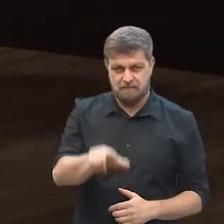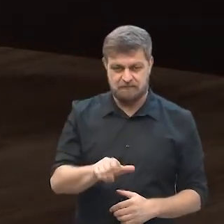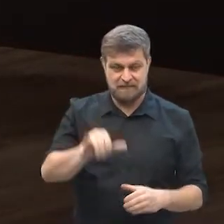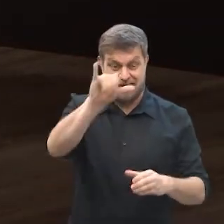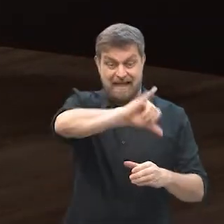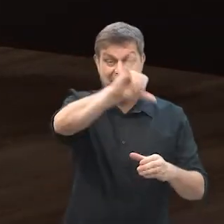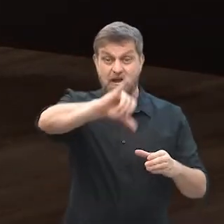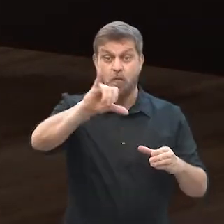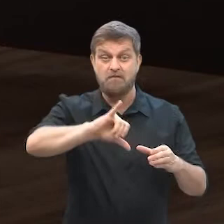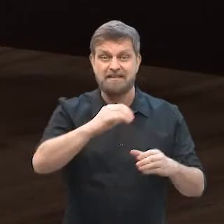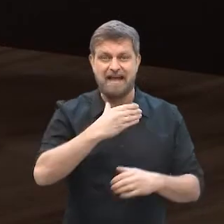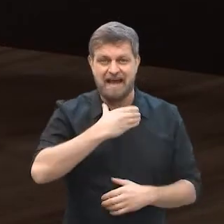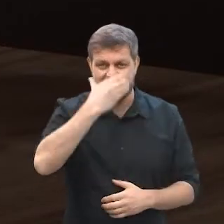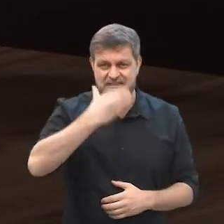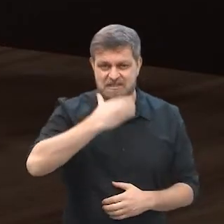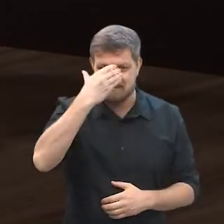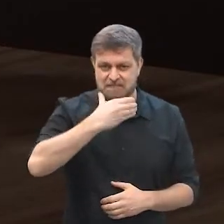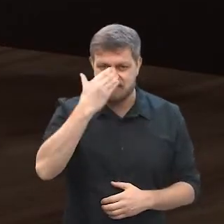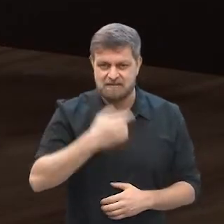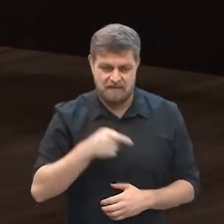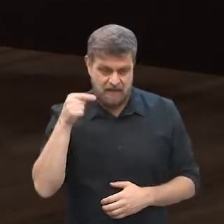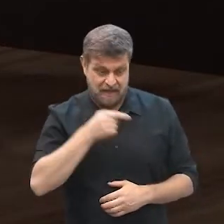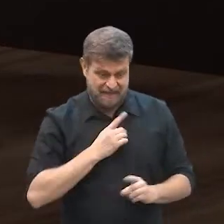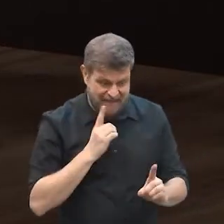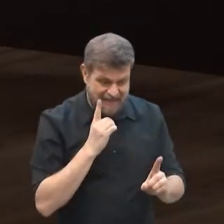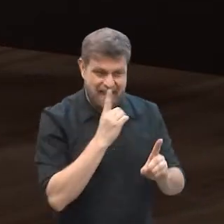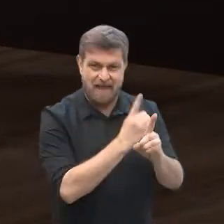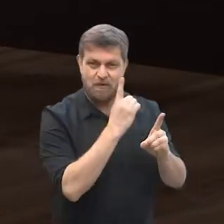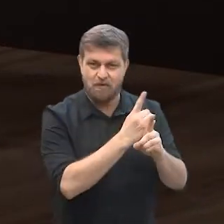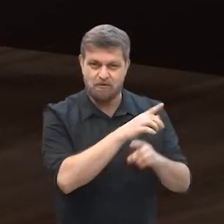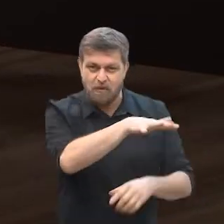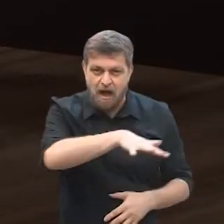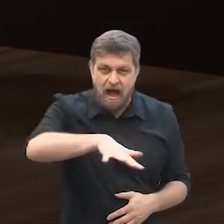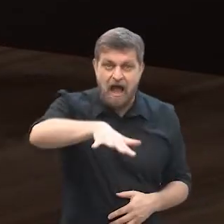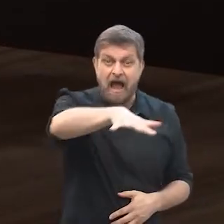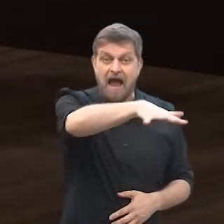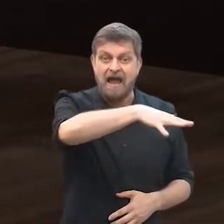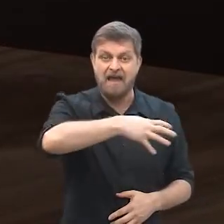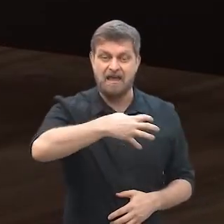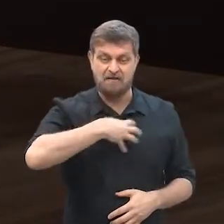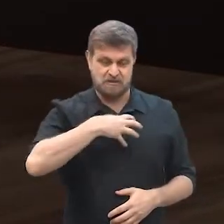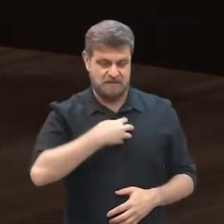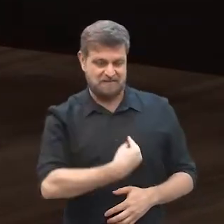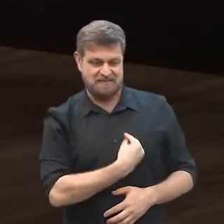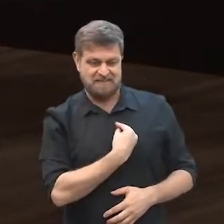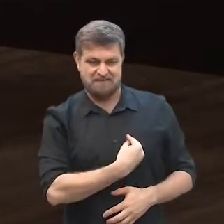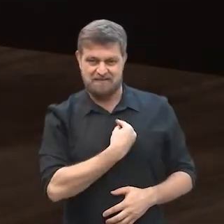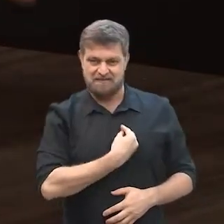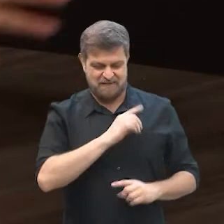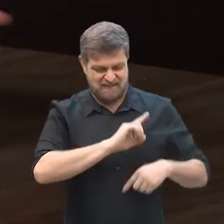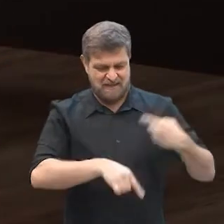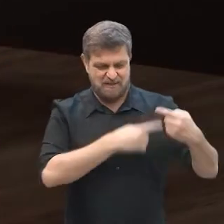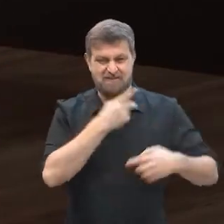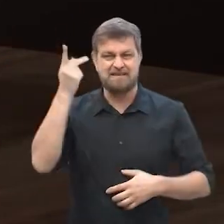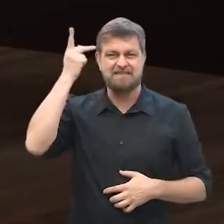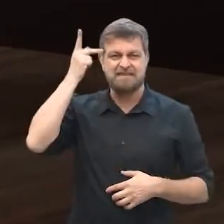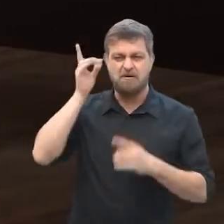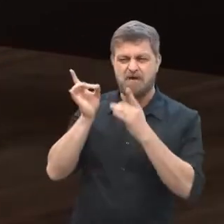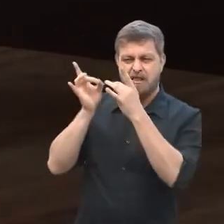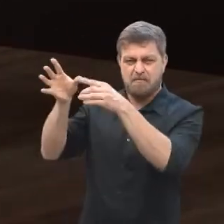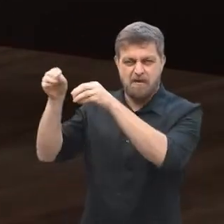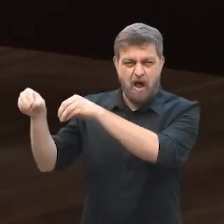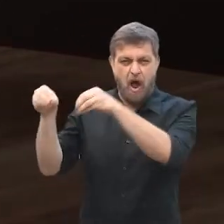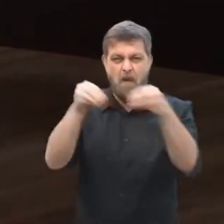vinagre de maçã. Encontrou até nesse nicho uma nova forma de viver, saiu da capital, veio